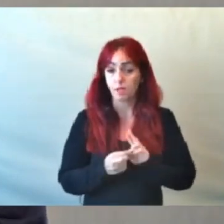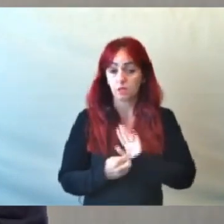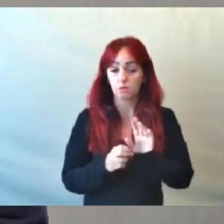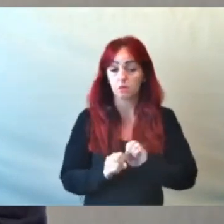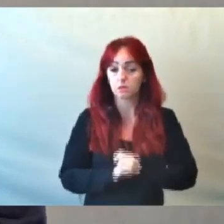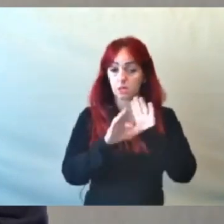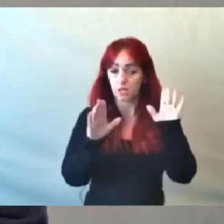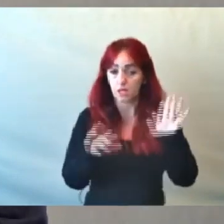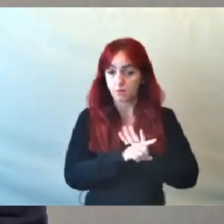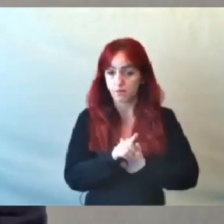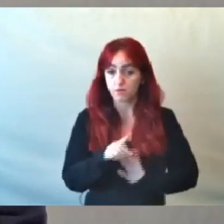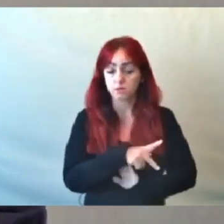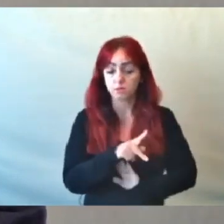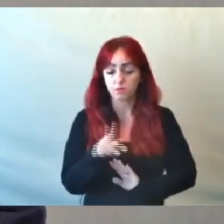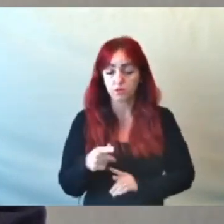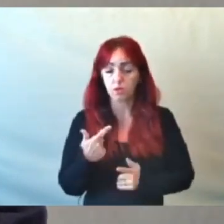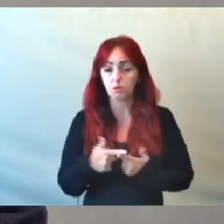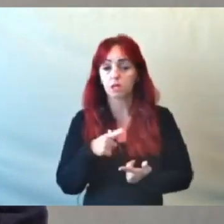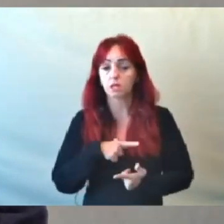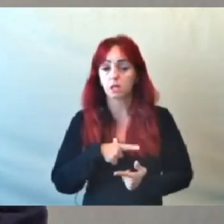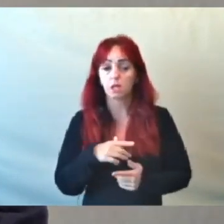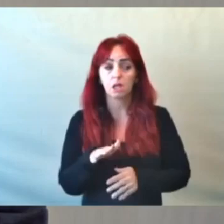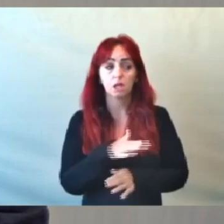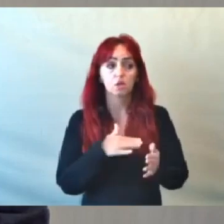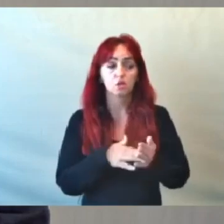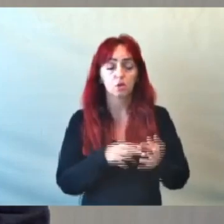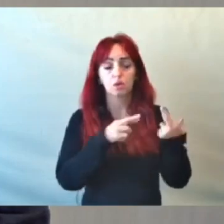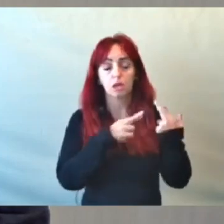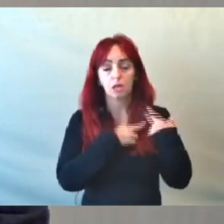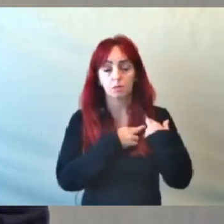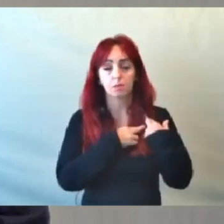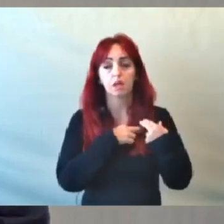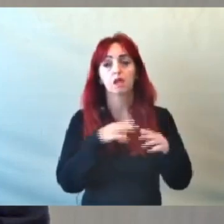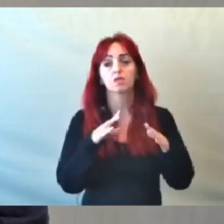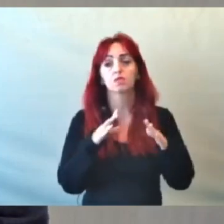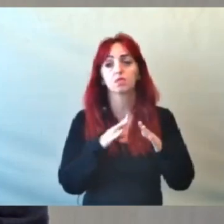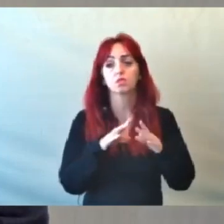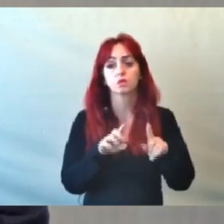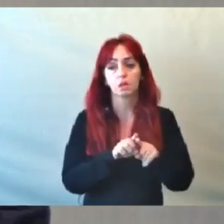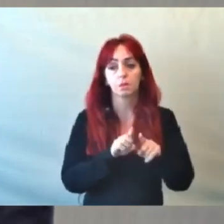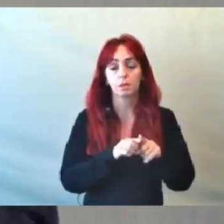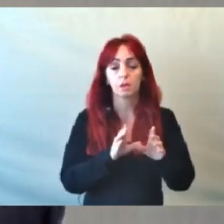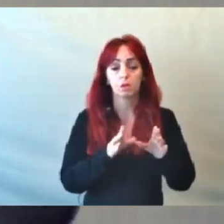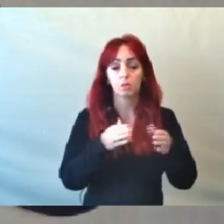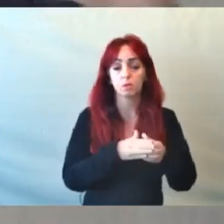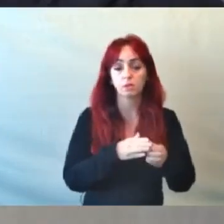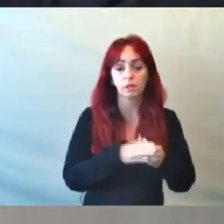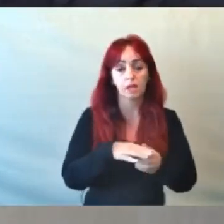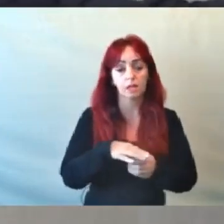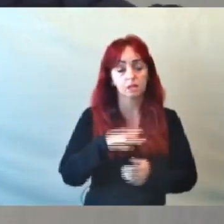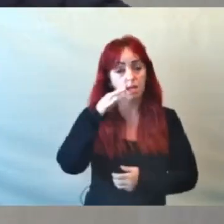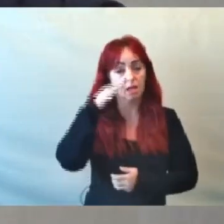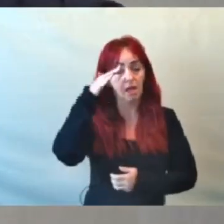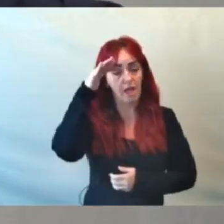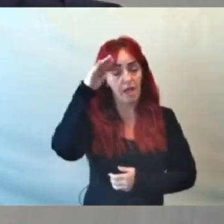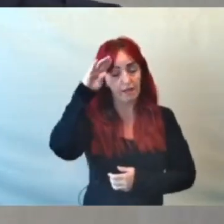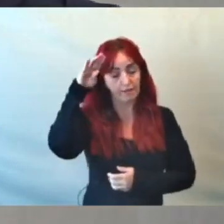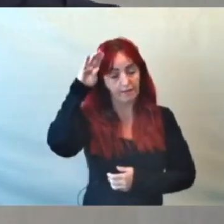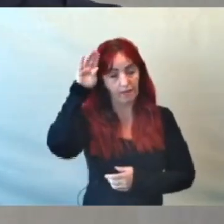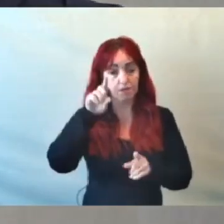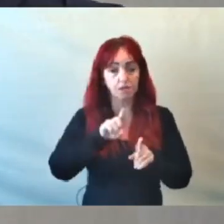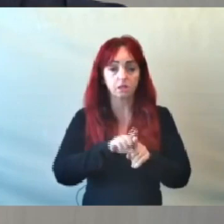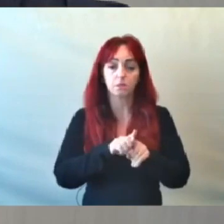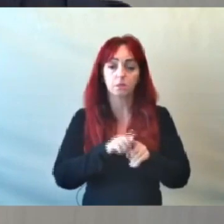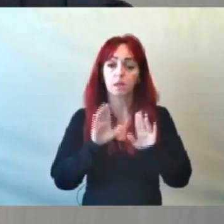todo o respeito a toda a comunidade acadêmica, mas os apontamentos já foram ocorrendo desde quando vocês foram